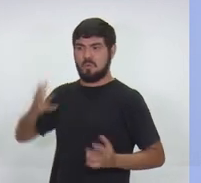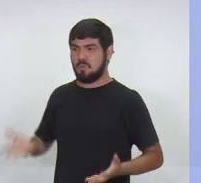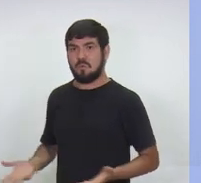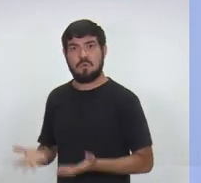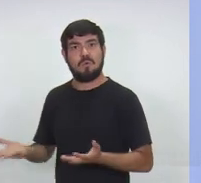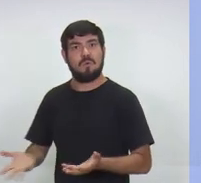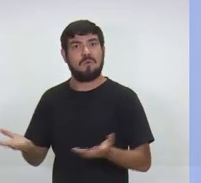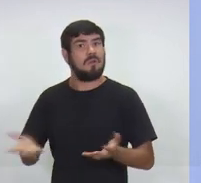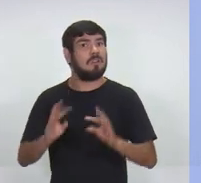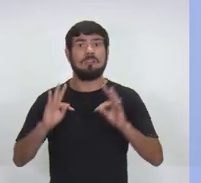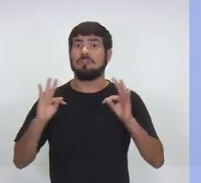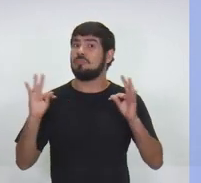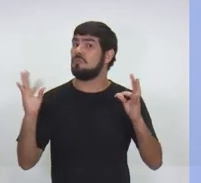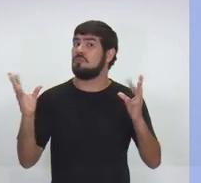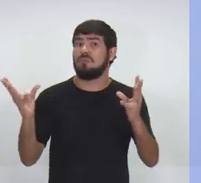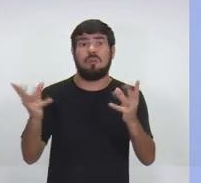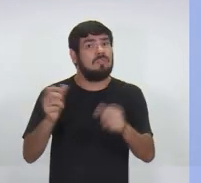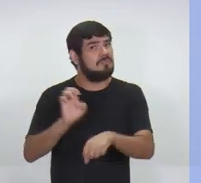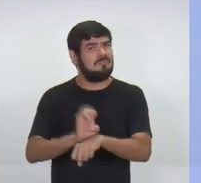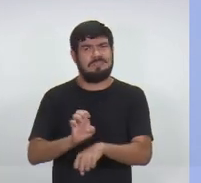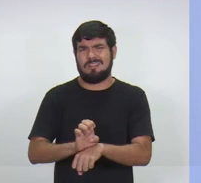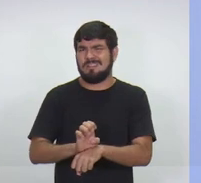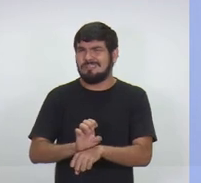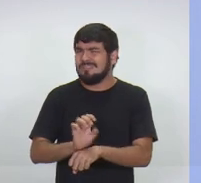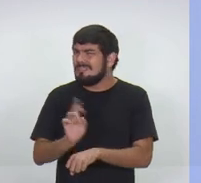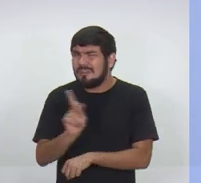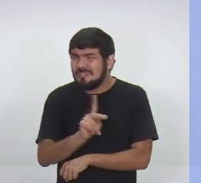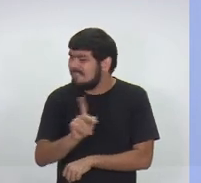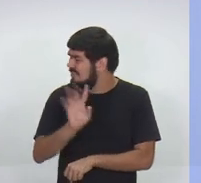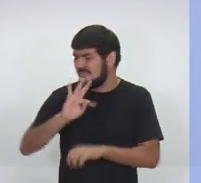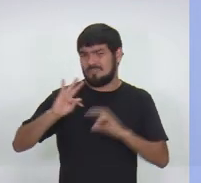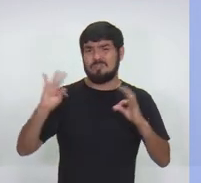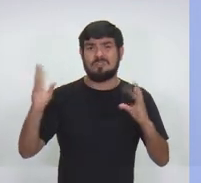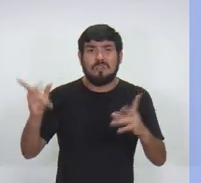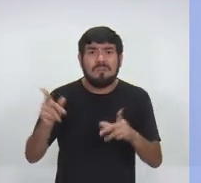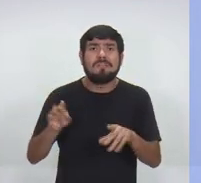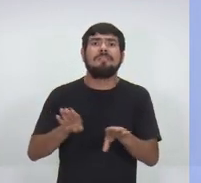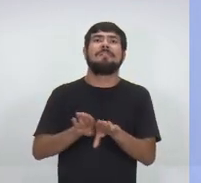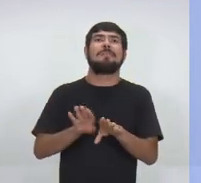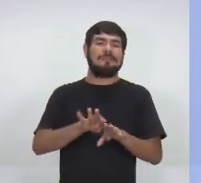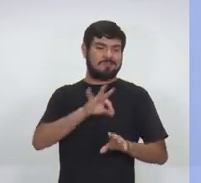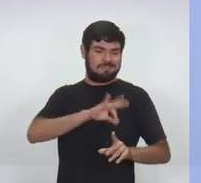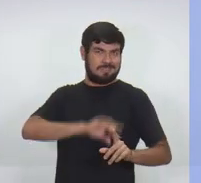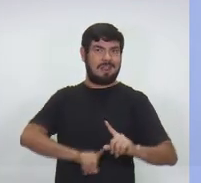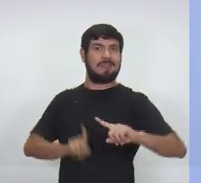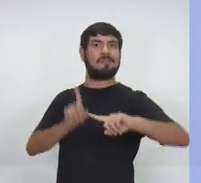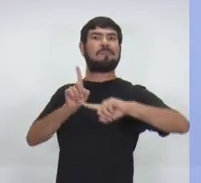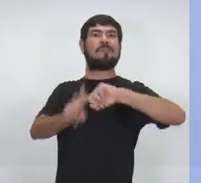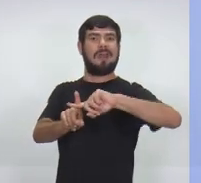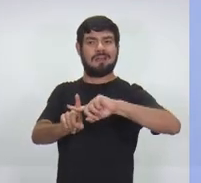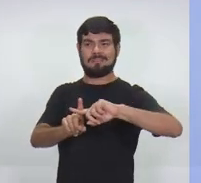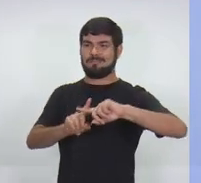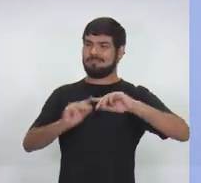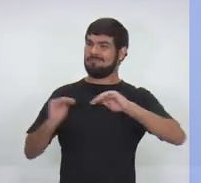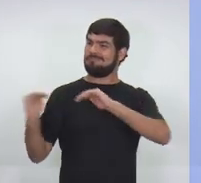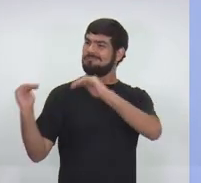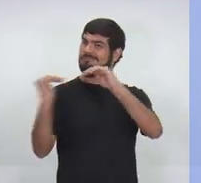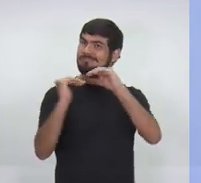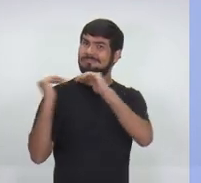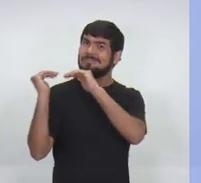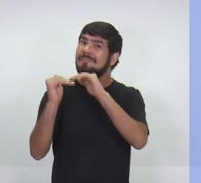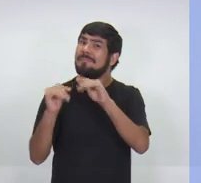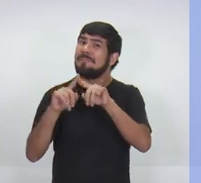exceção eu implantei a data base para todos os servidores não foi uma categoria pronto mas na educação